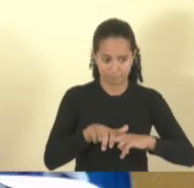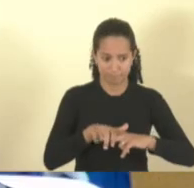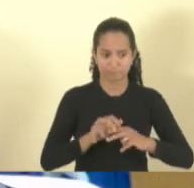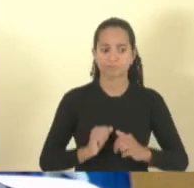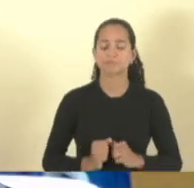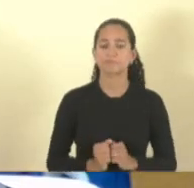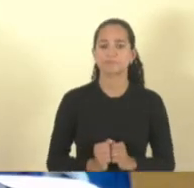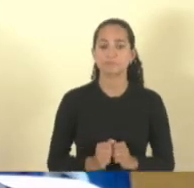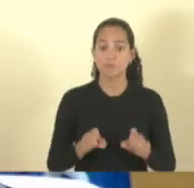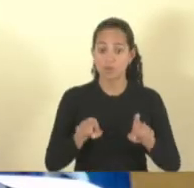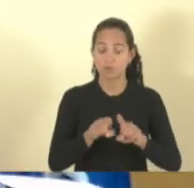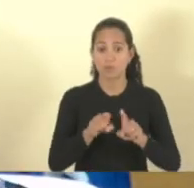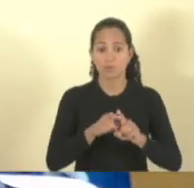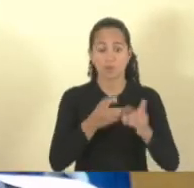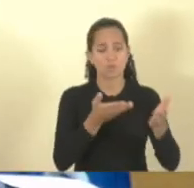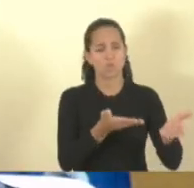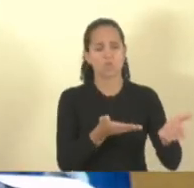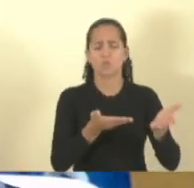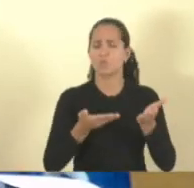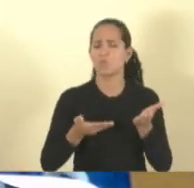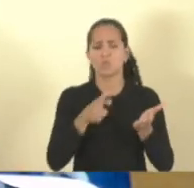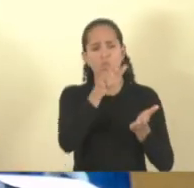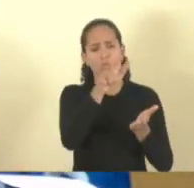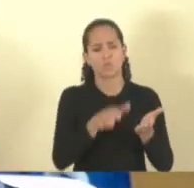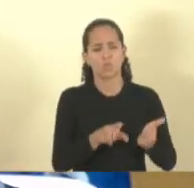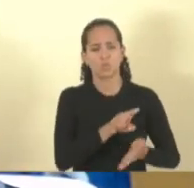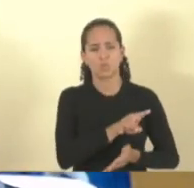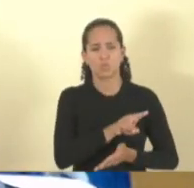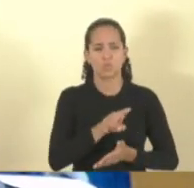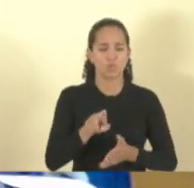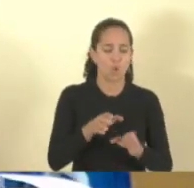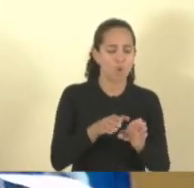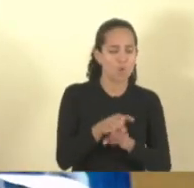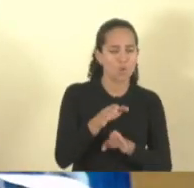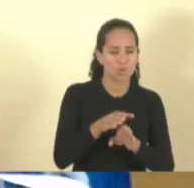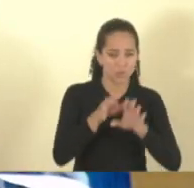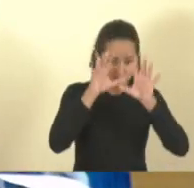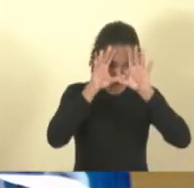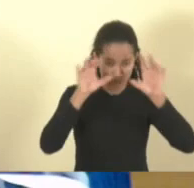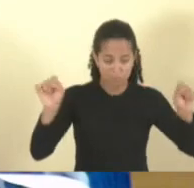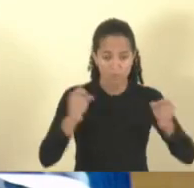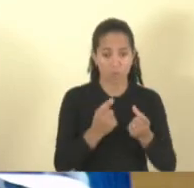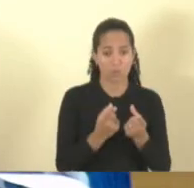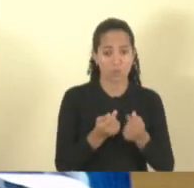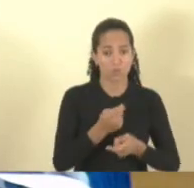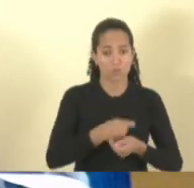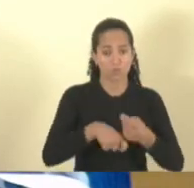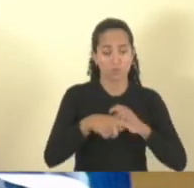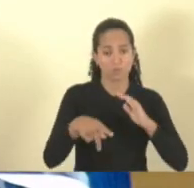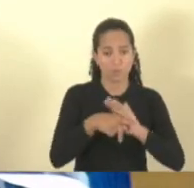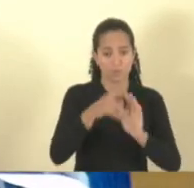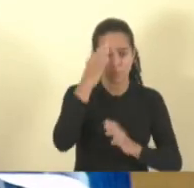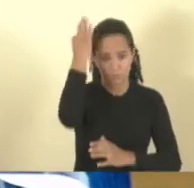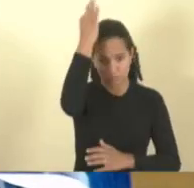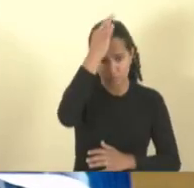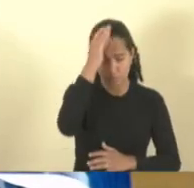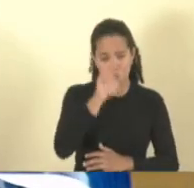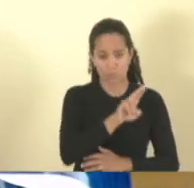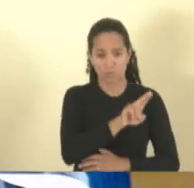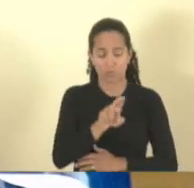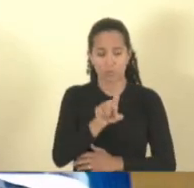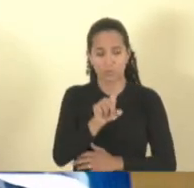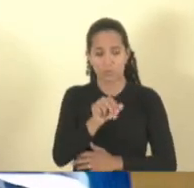É convidada a compor o local de destaque o conselheiro do Tribunal de Contas do Estado do Espírito Santo, Davi Diniz